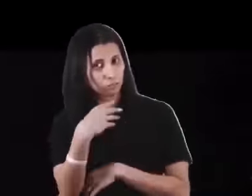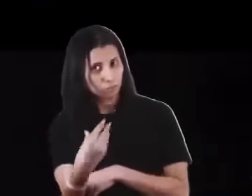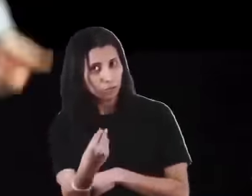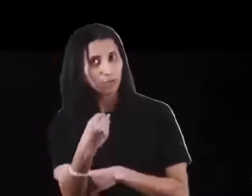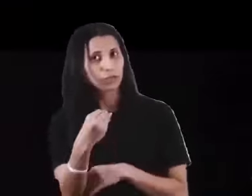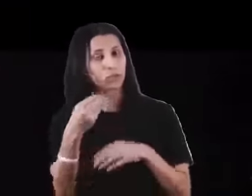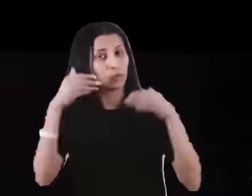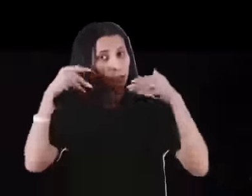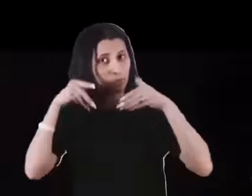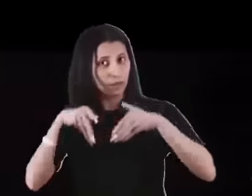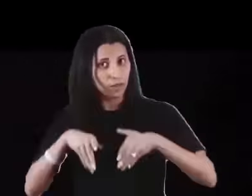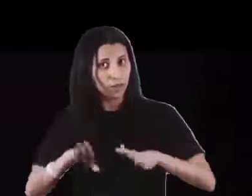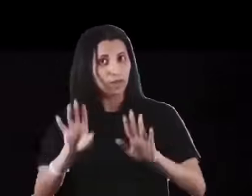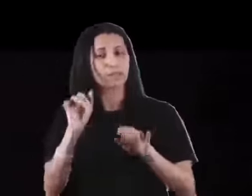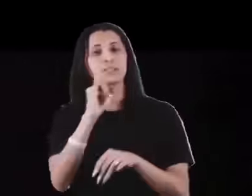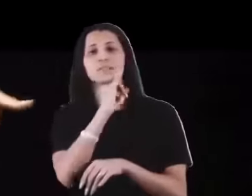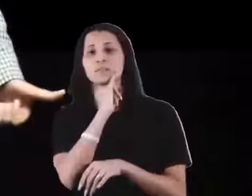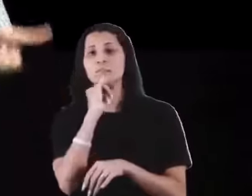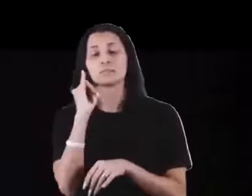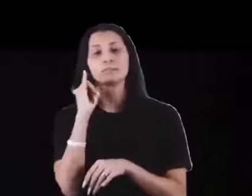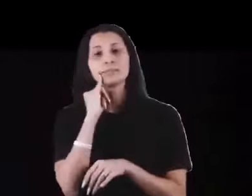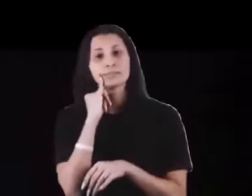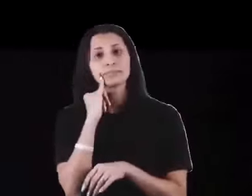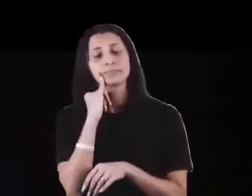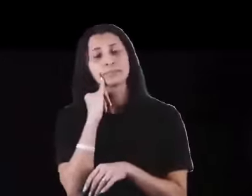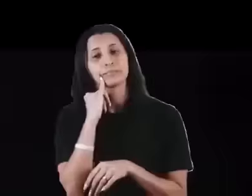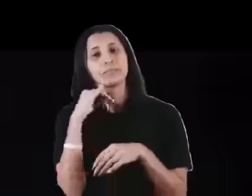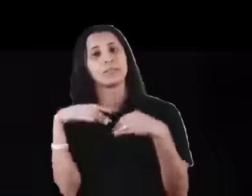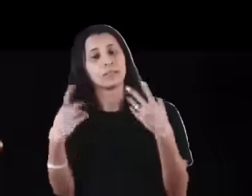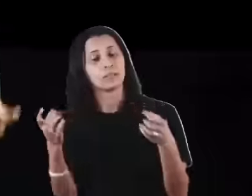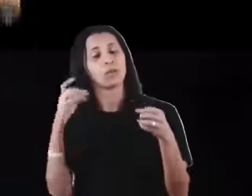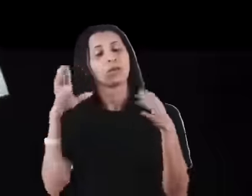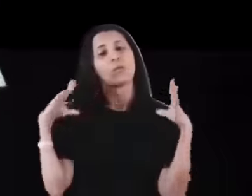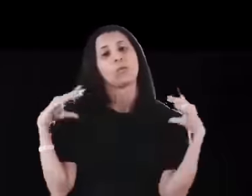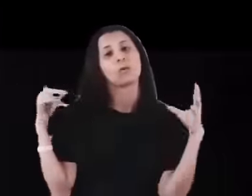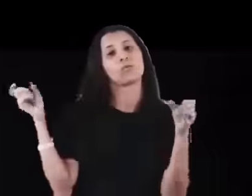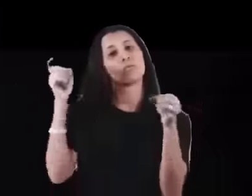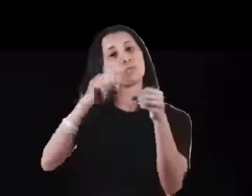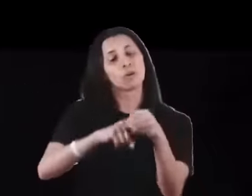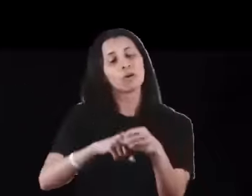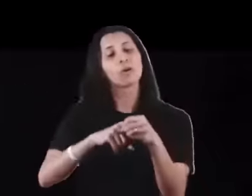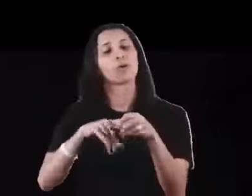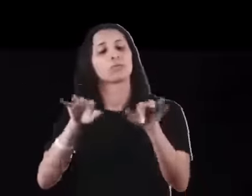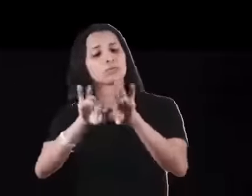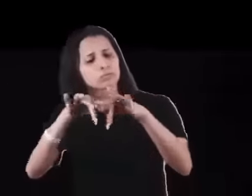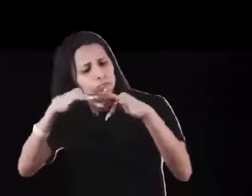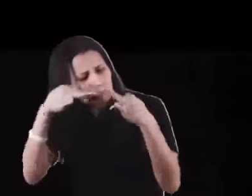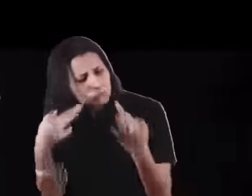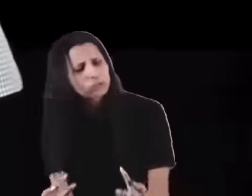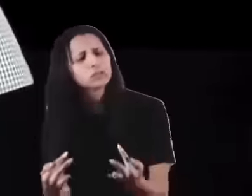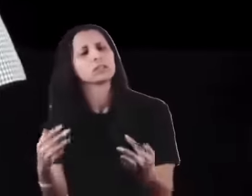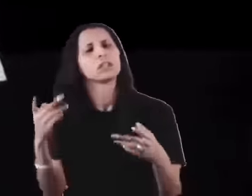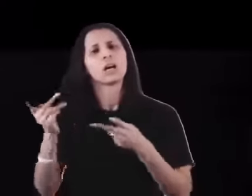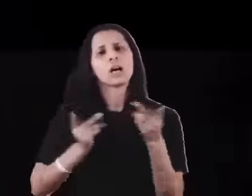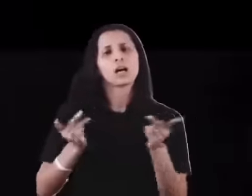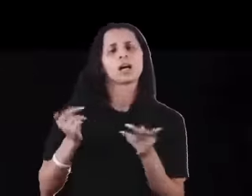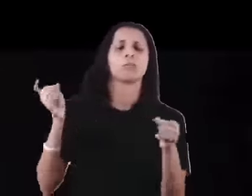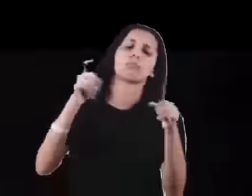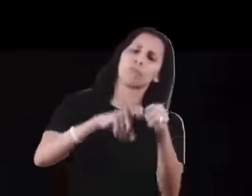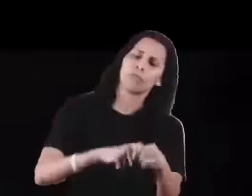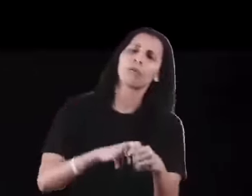do anjo diz volta se humilha H volta mora lá